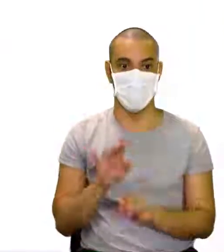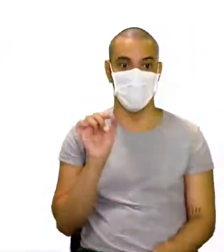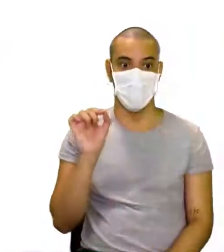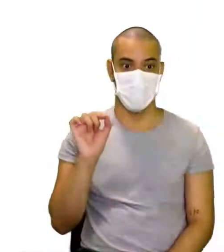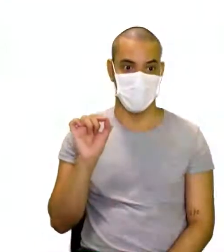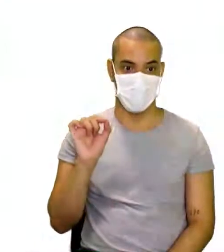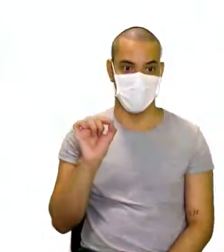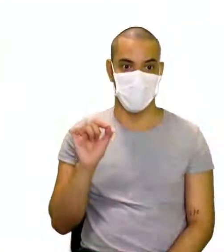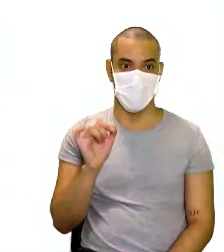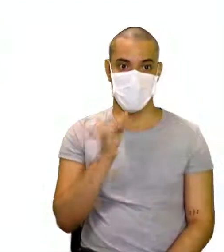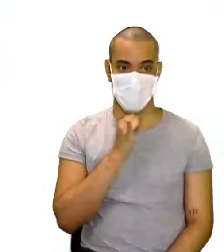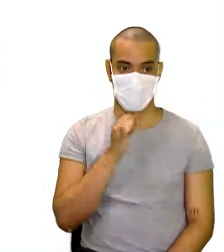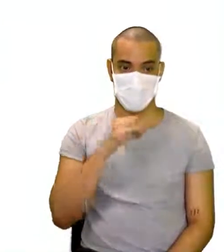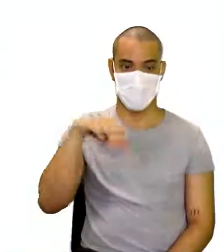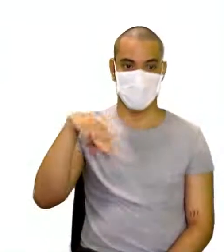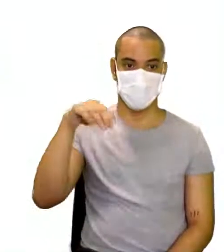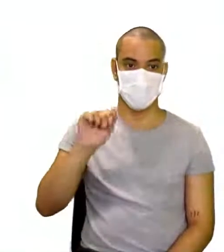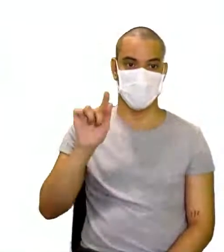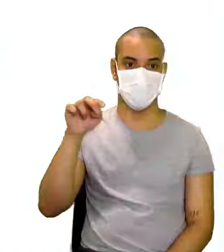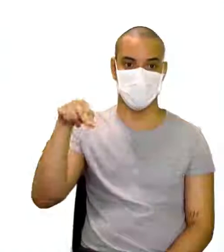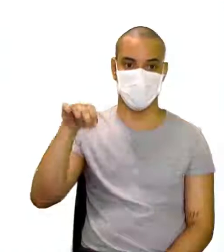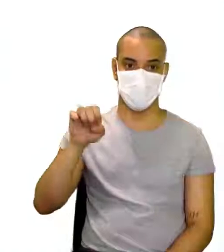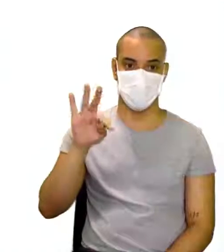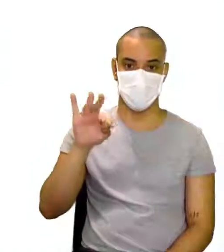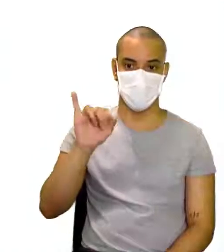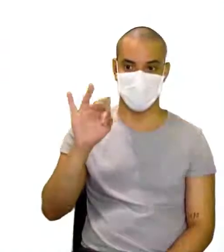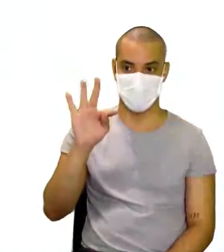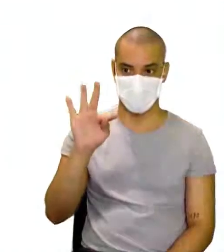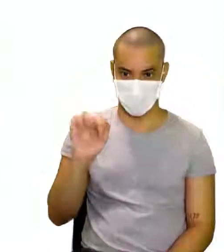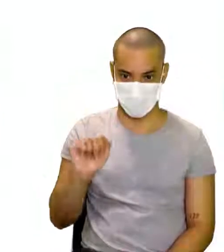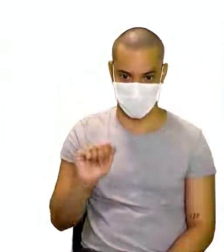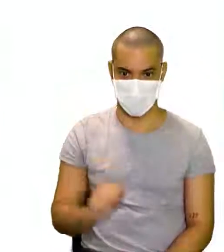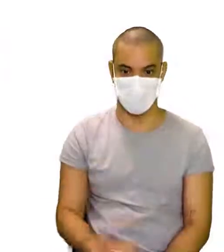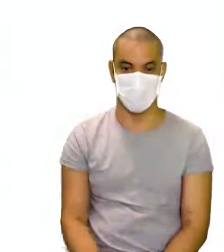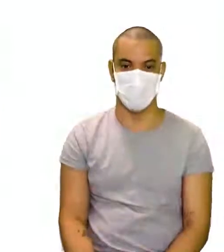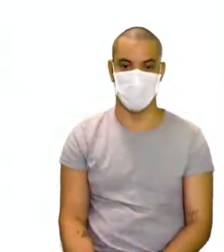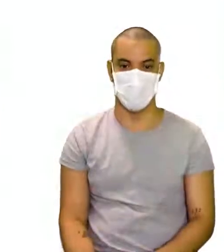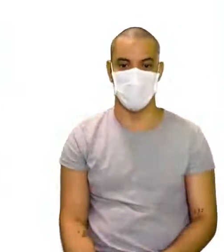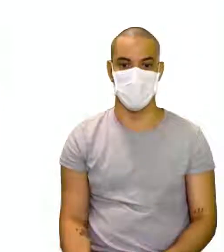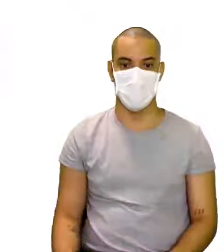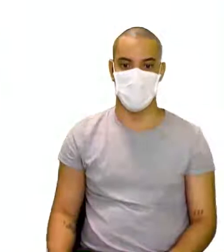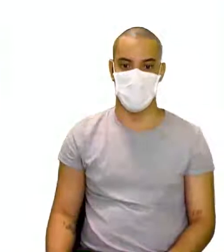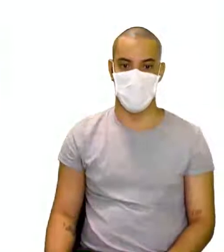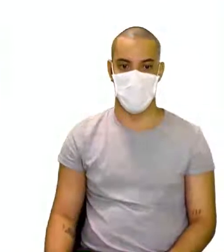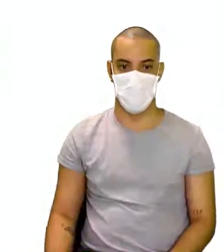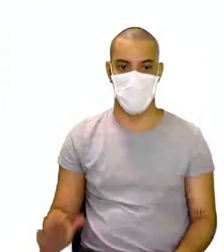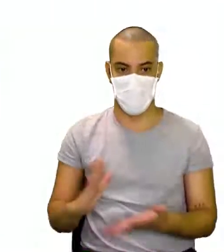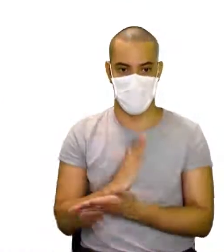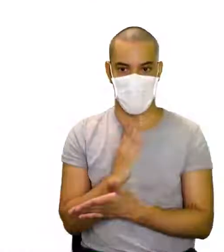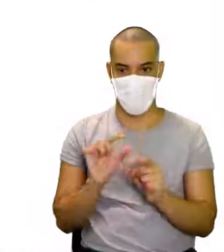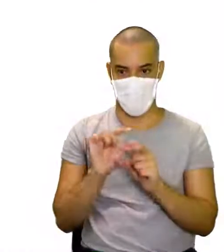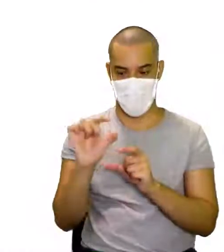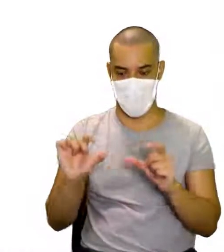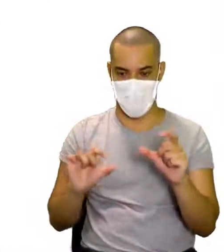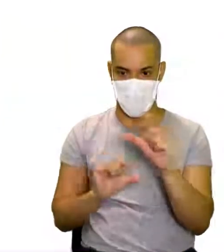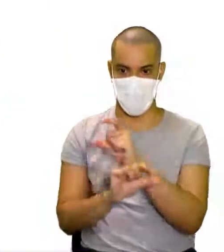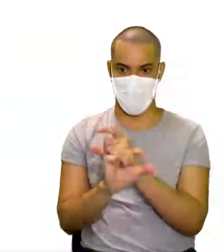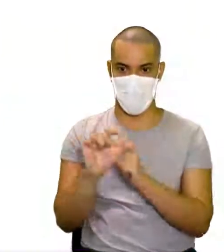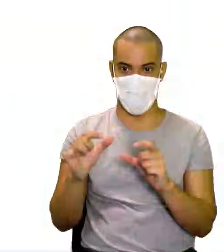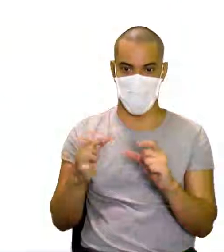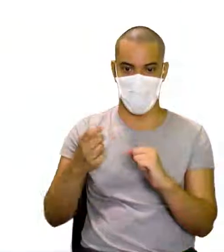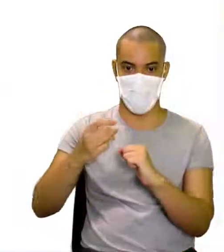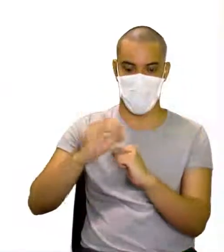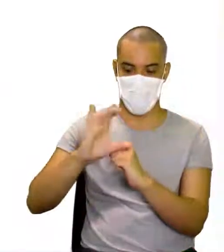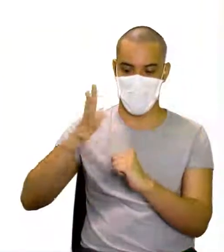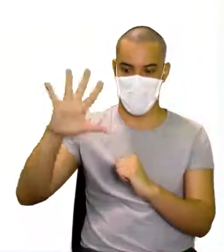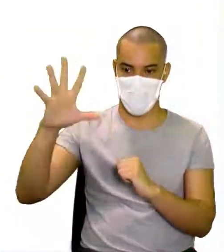de magnetita. Então, tá aqui a magnetita, tá, pessoal? E aqui são os pedacinhos de cristal, de ferro puro,